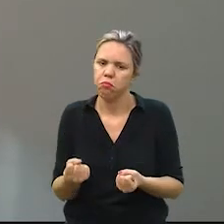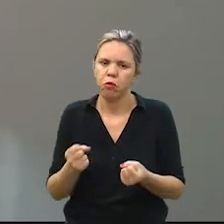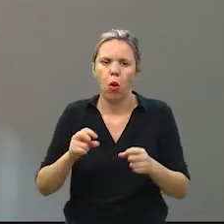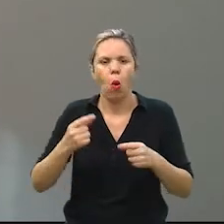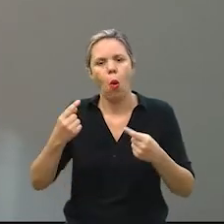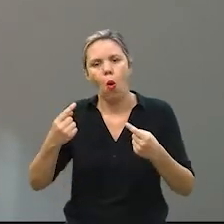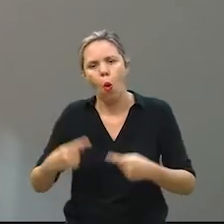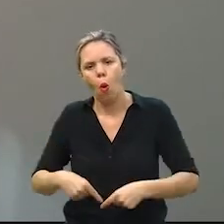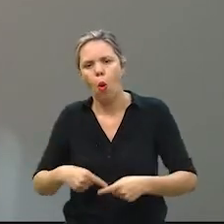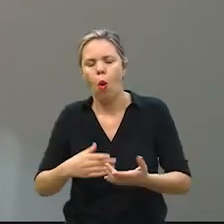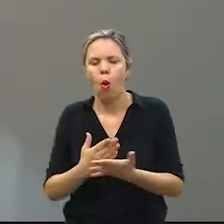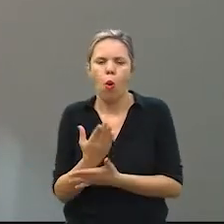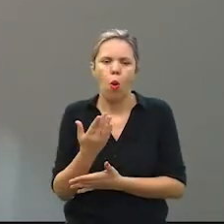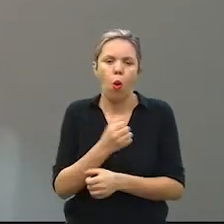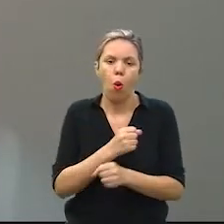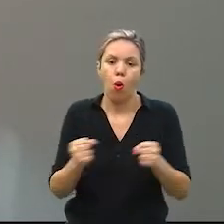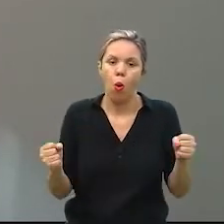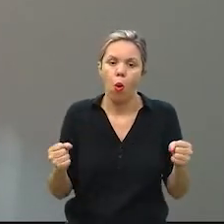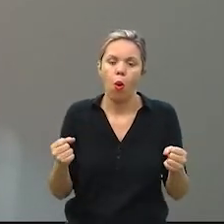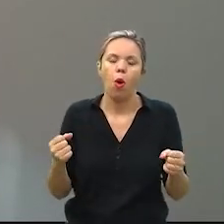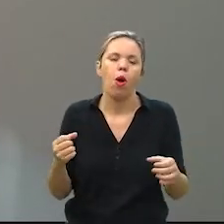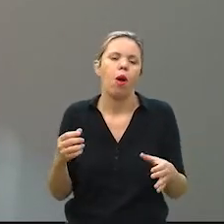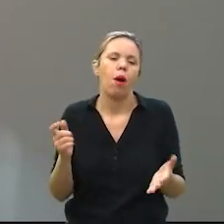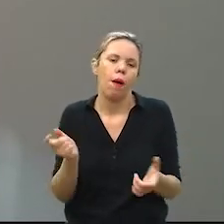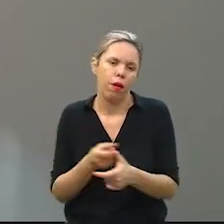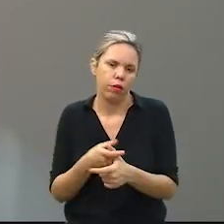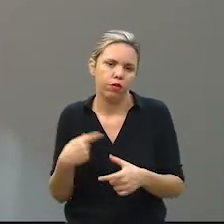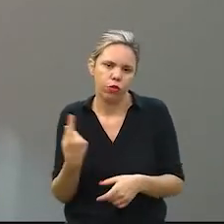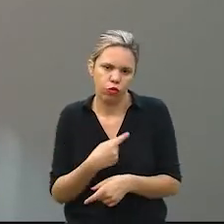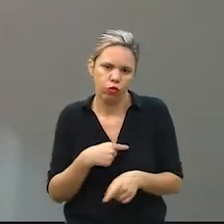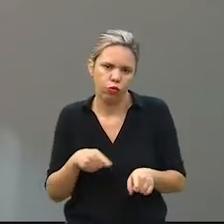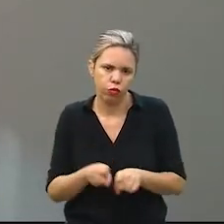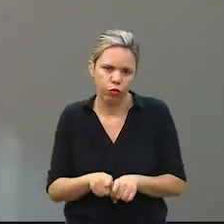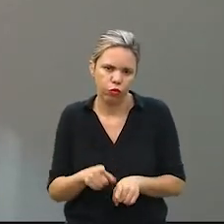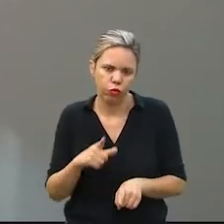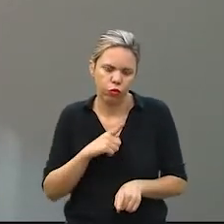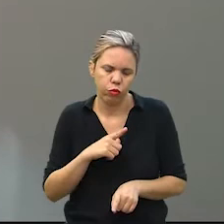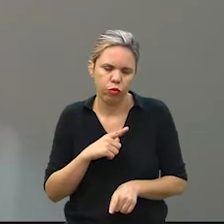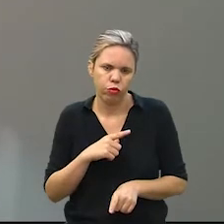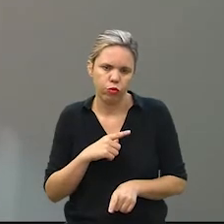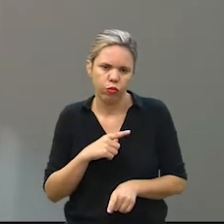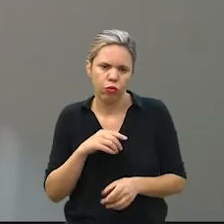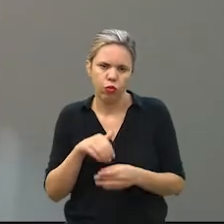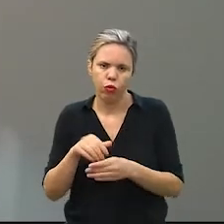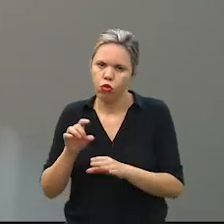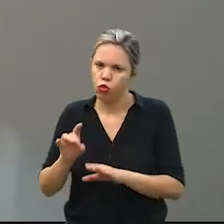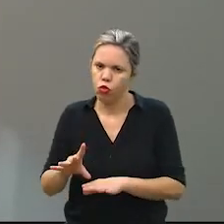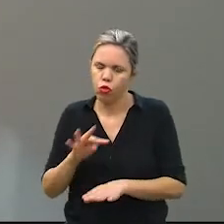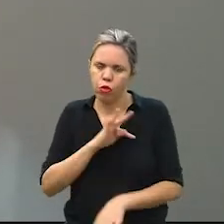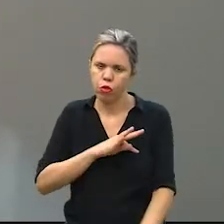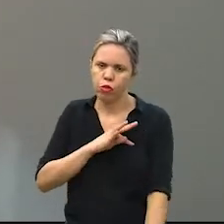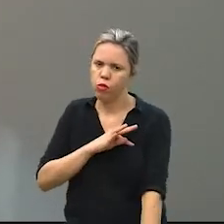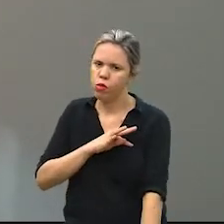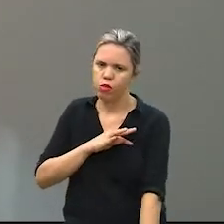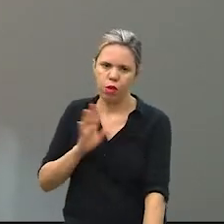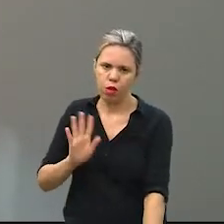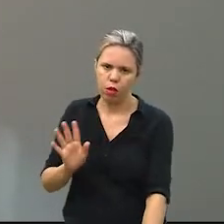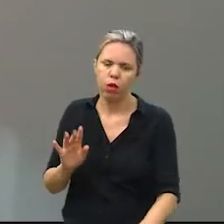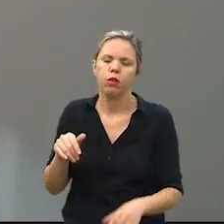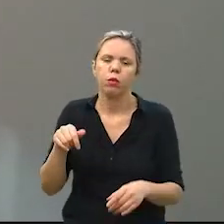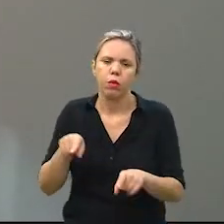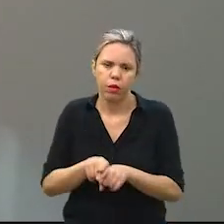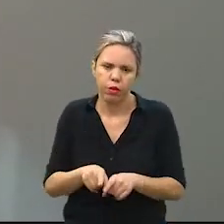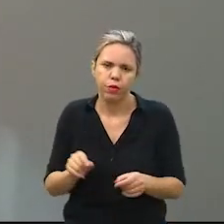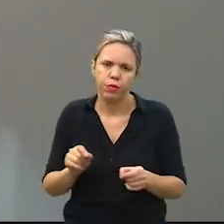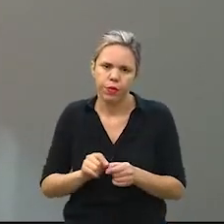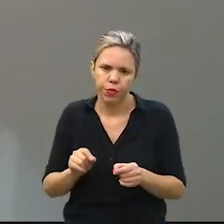contrário, com aprovação, reprovação das contas, e como nós também não votamos apenas tecnicamente, mas nós